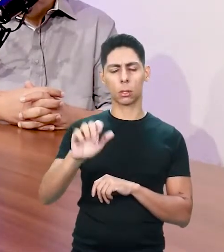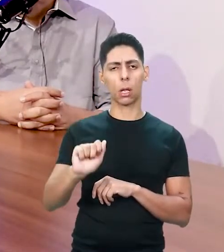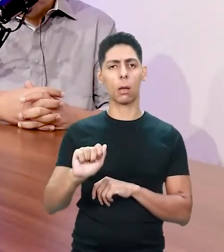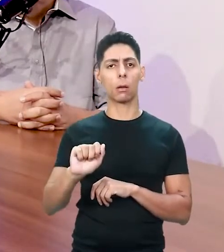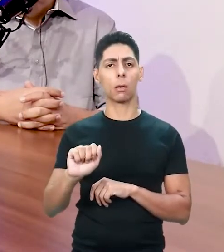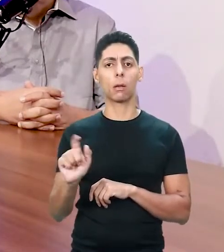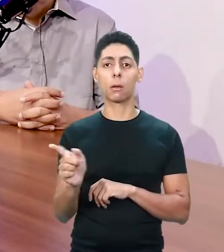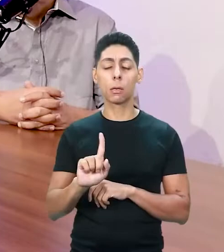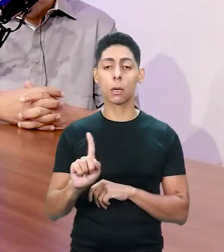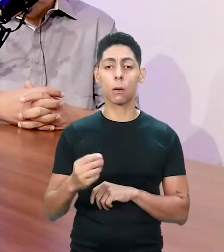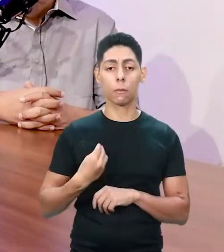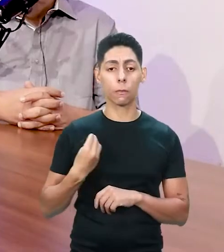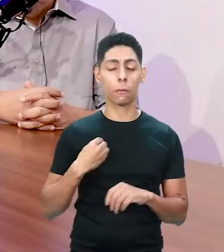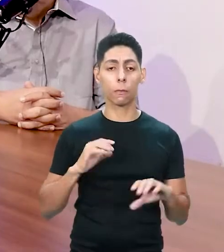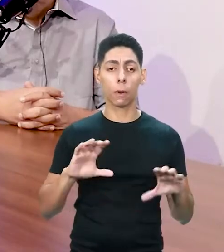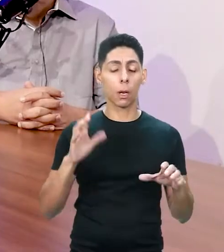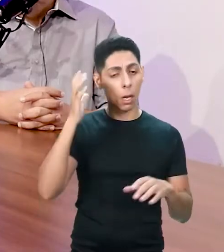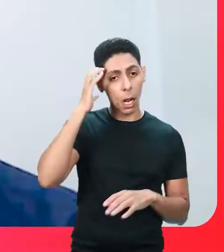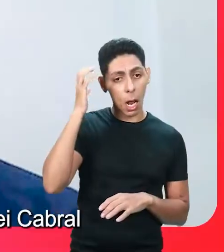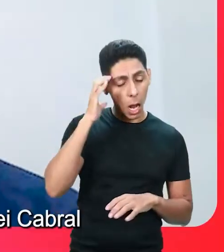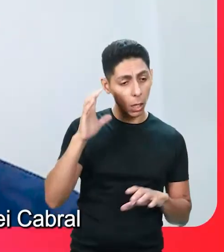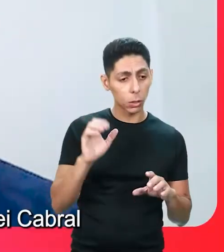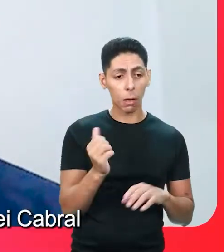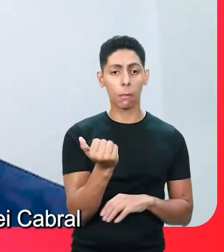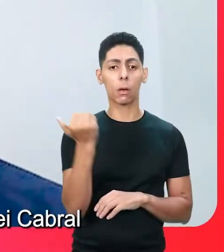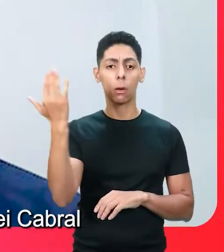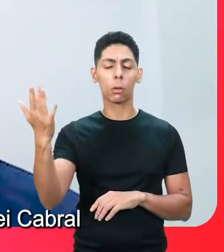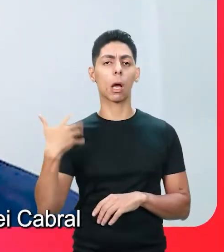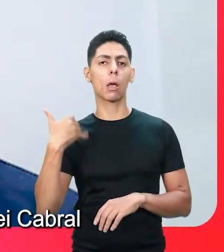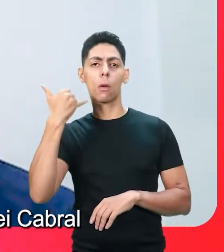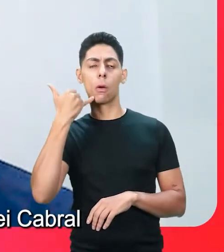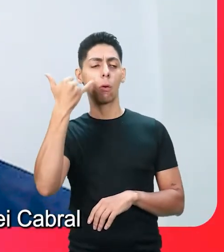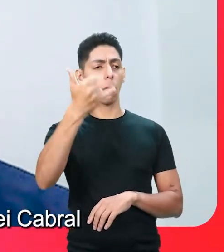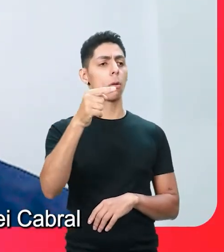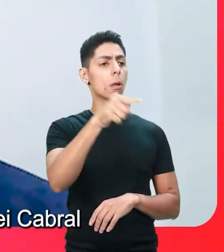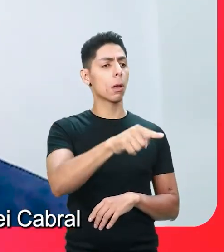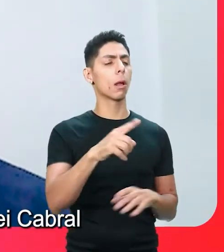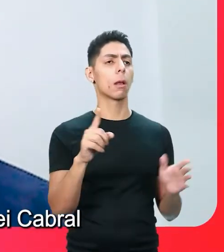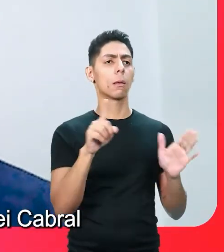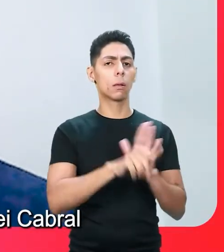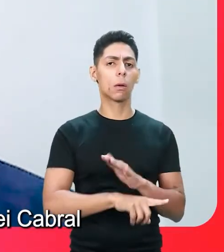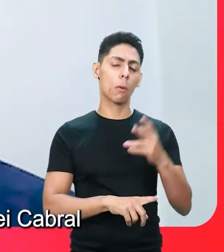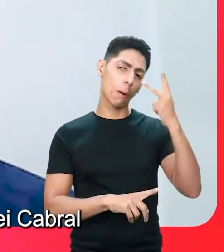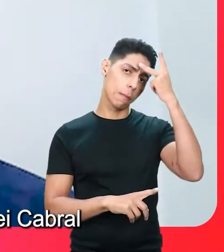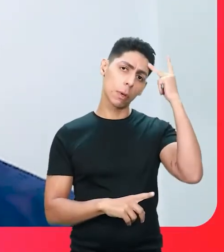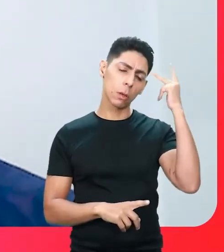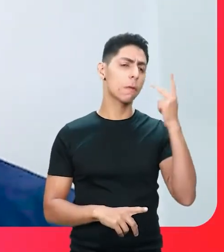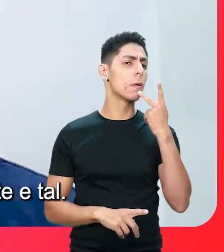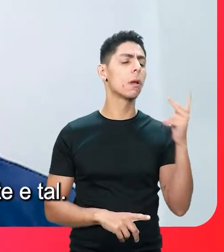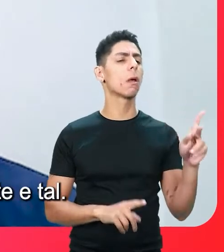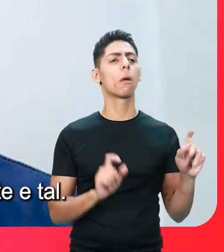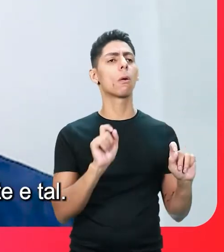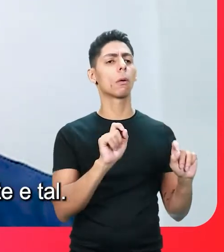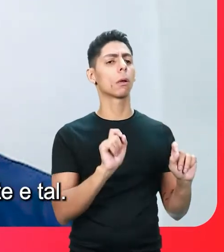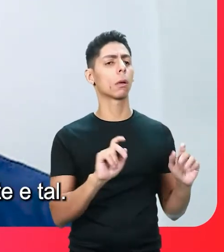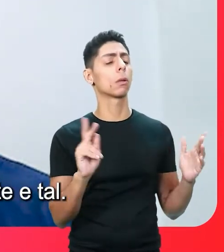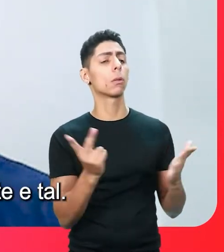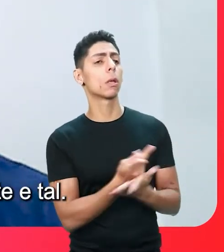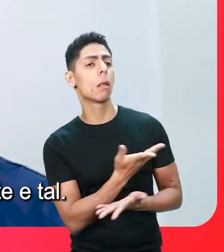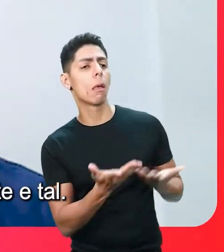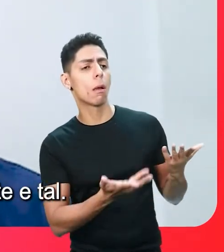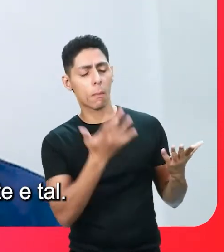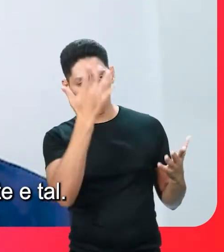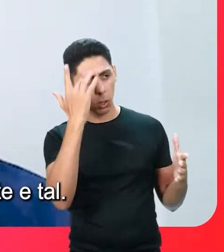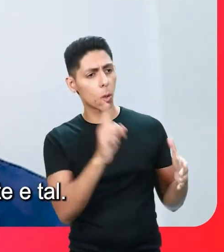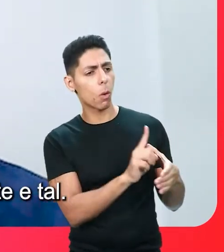não estava na rádio em que eu estagiava, não estava. Eu liguei para a rádio, atendeu um sonoplasta chamado Cabral, falei: Cabral, o que houve? Ele falou: não, o Tuninho